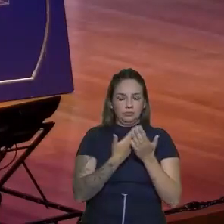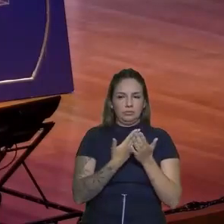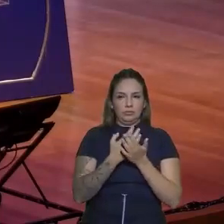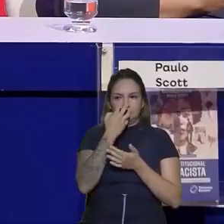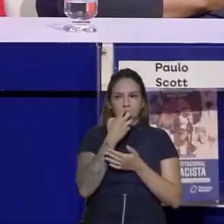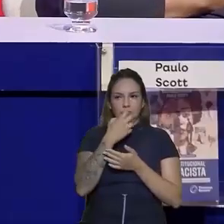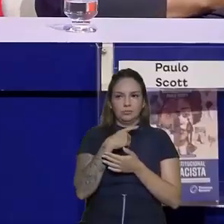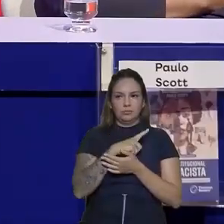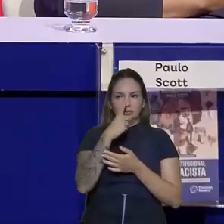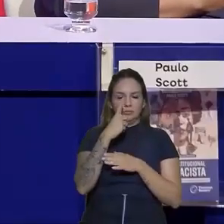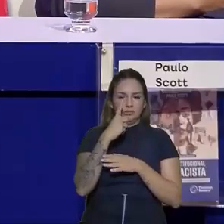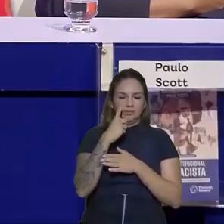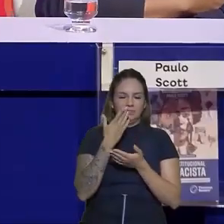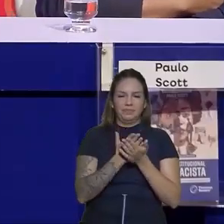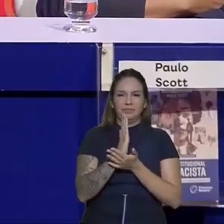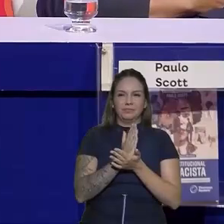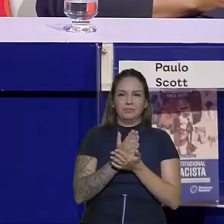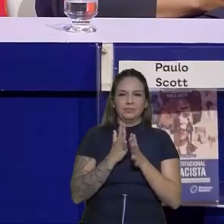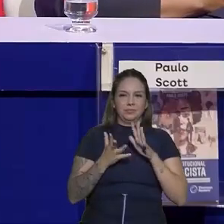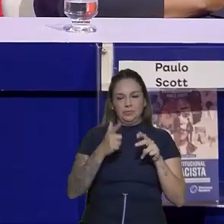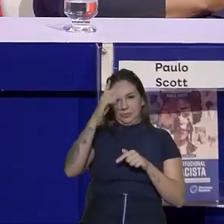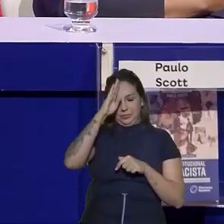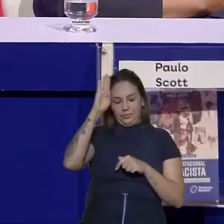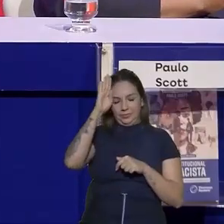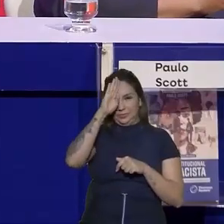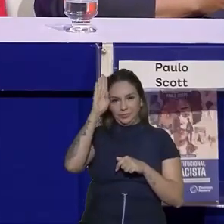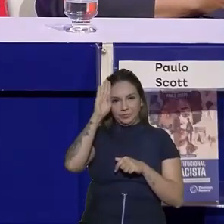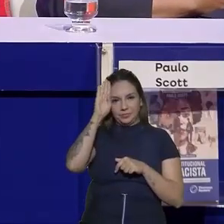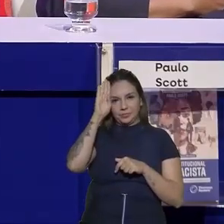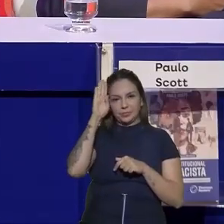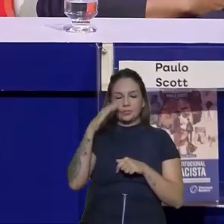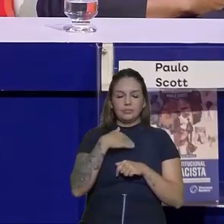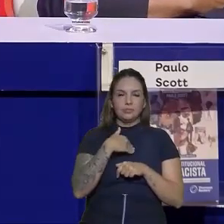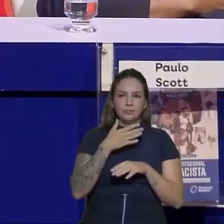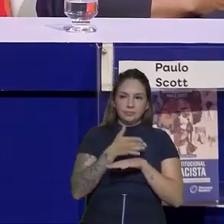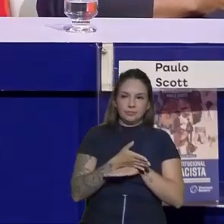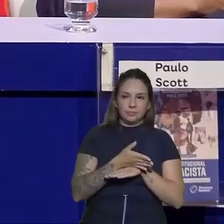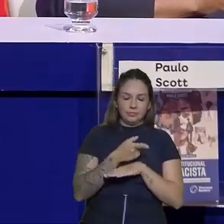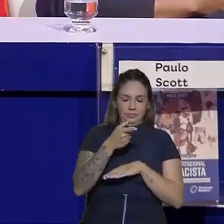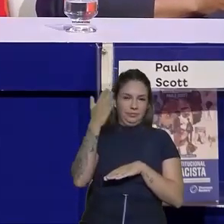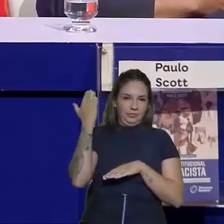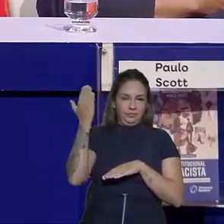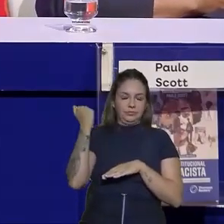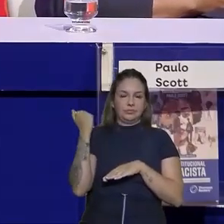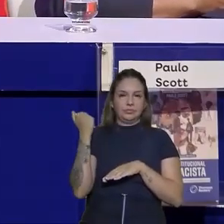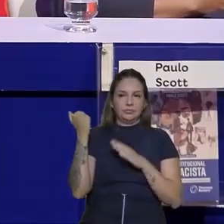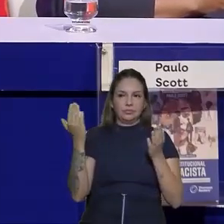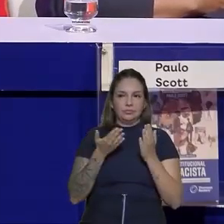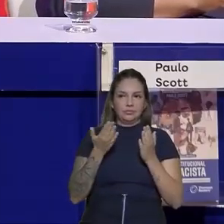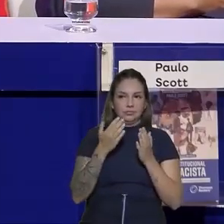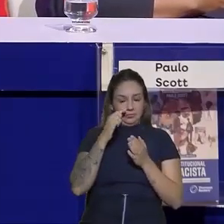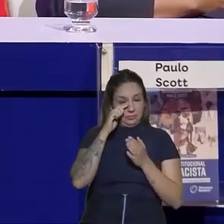estudar música, eu tive um desconforto enorme com o mundo acadêmico. O mundo acadêmico no qual eu ingressei naquela época, que